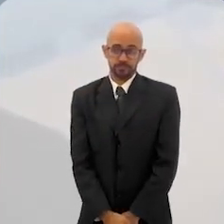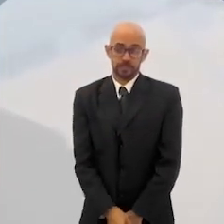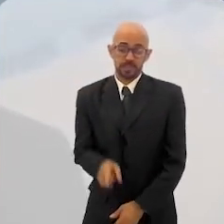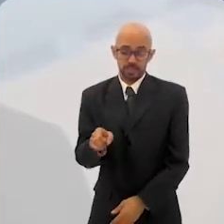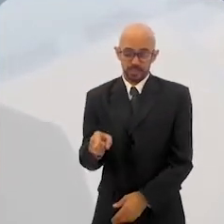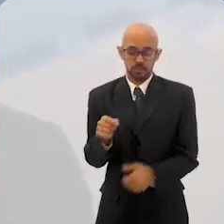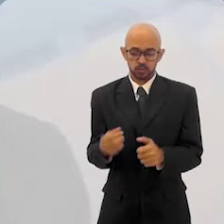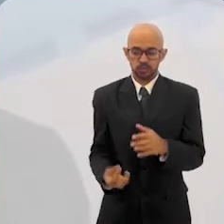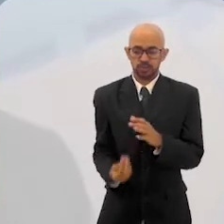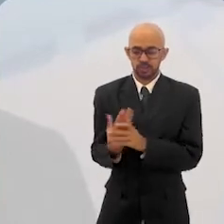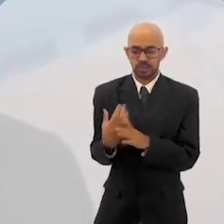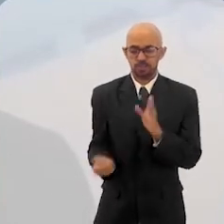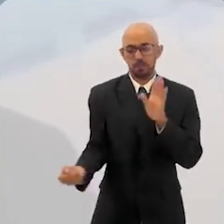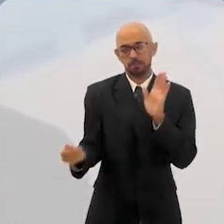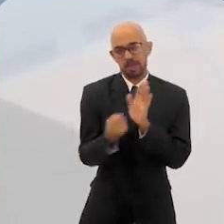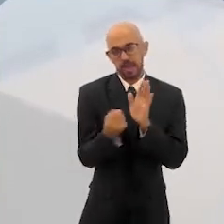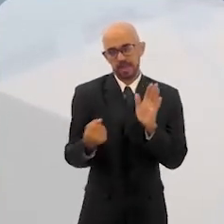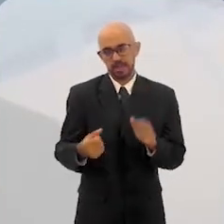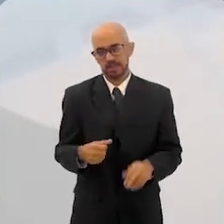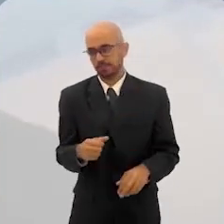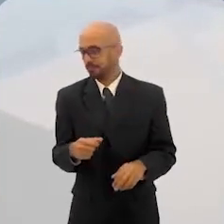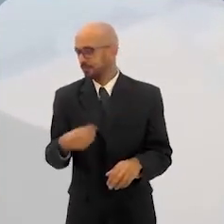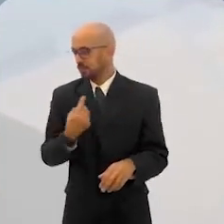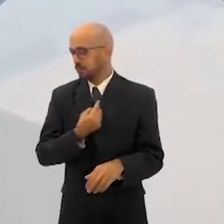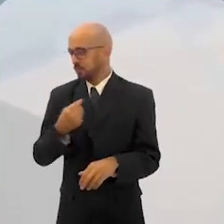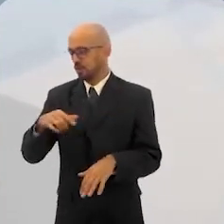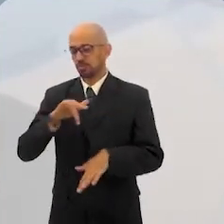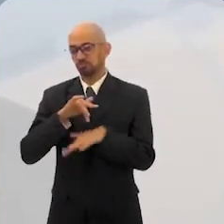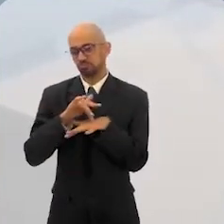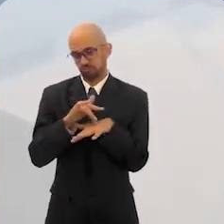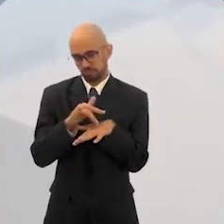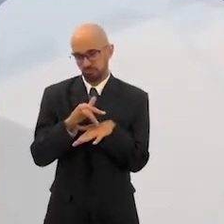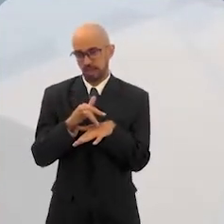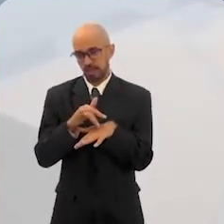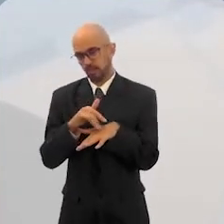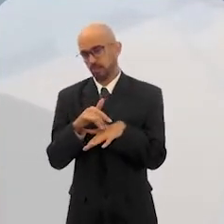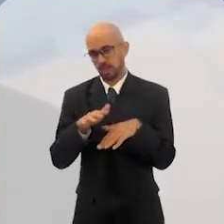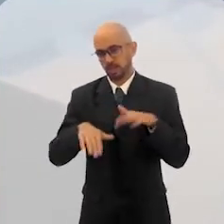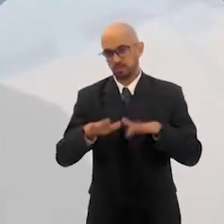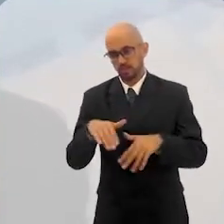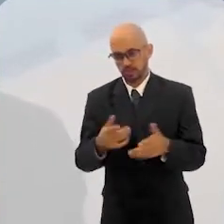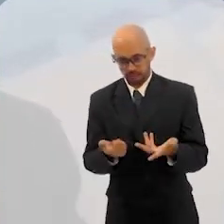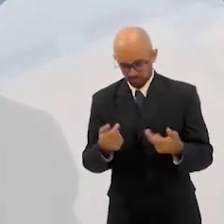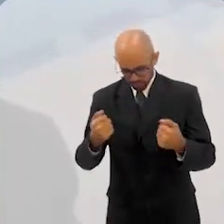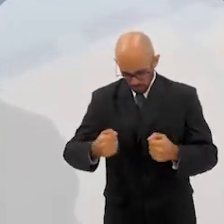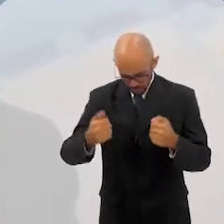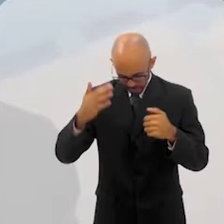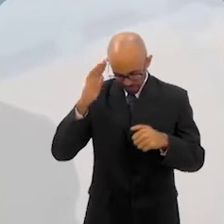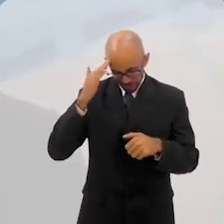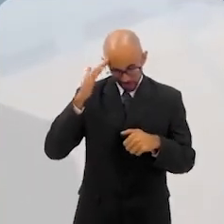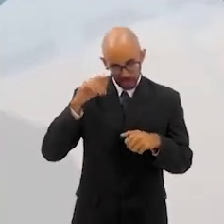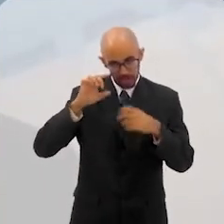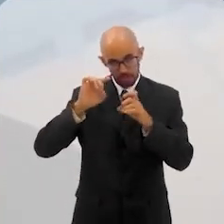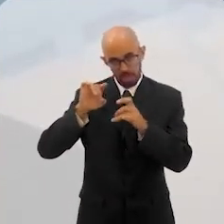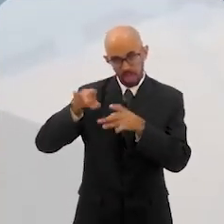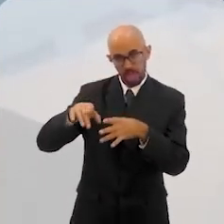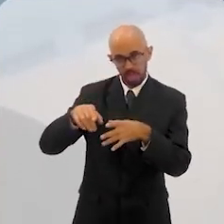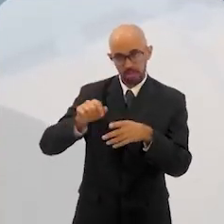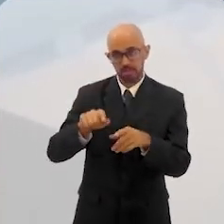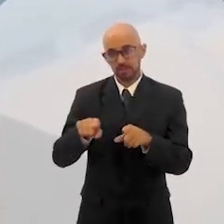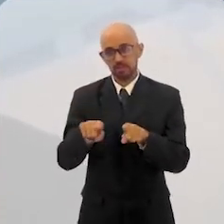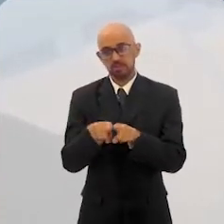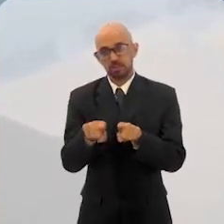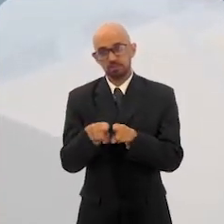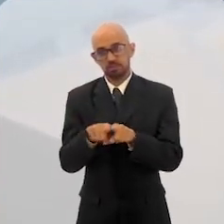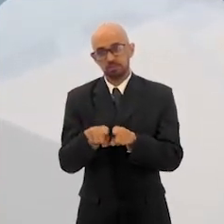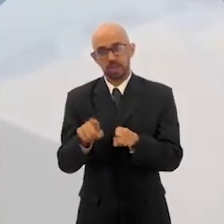isso pode impactar nas pessoas. Então, assim, obviamente a gente frustra, a gente pode ficar frustrado, a gente pode entender como rejeição, né,